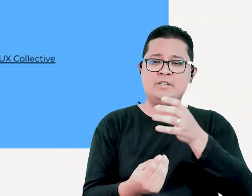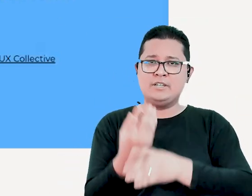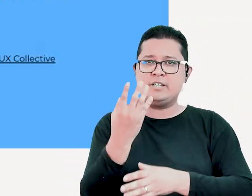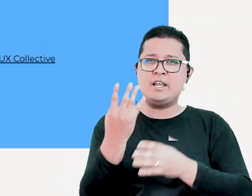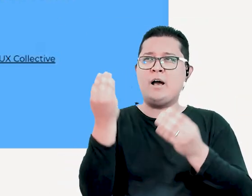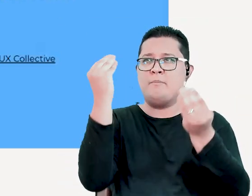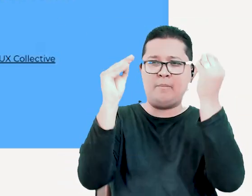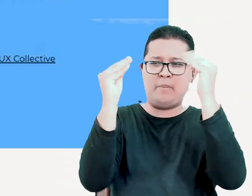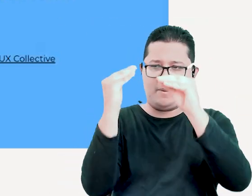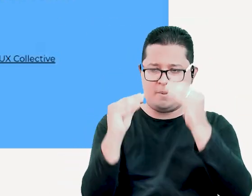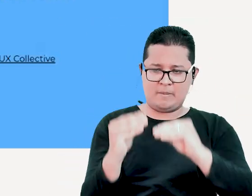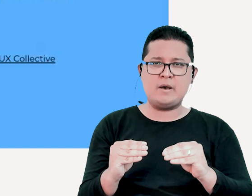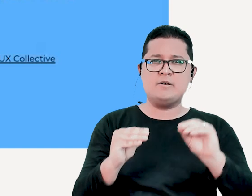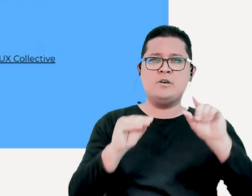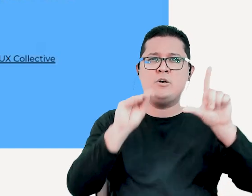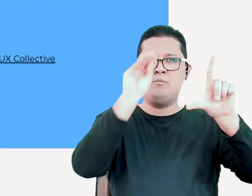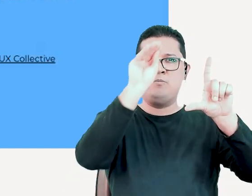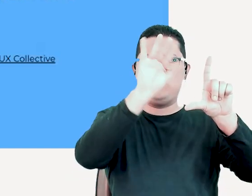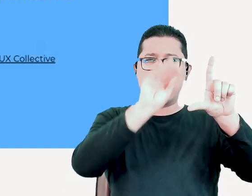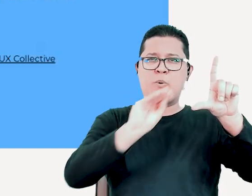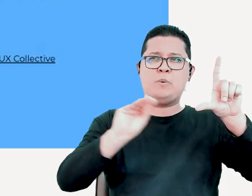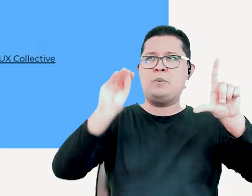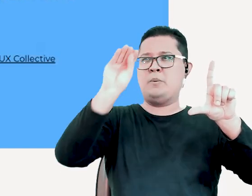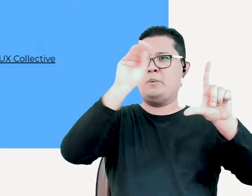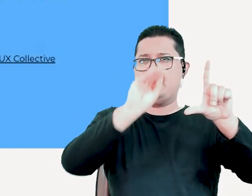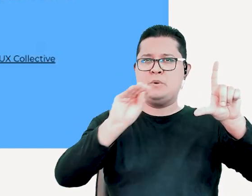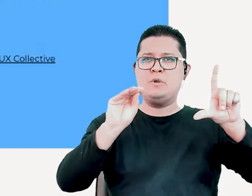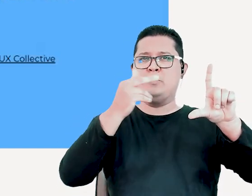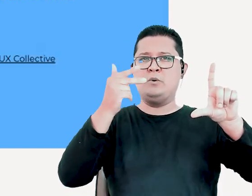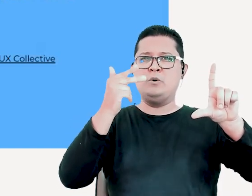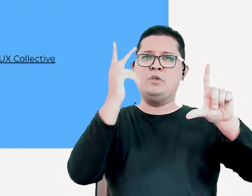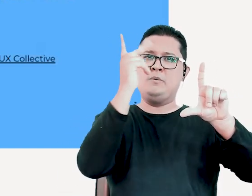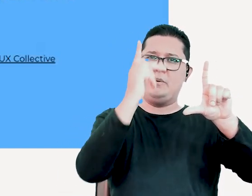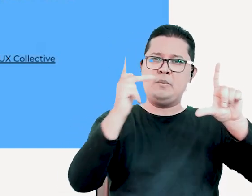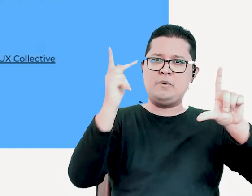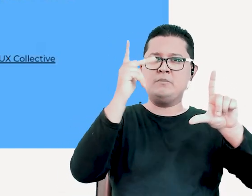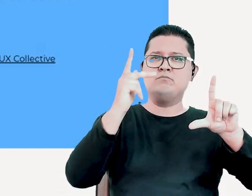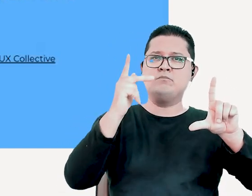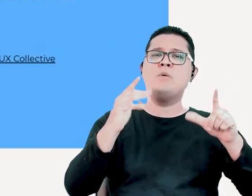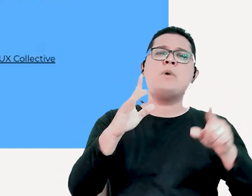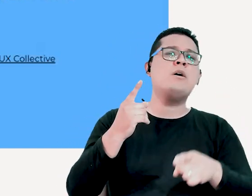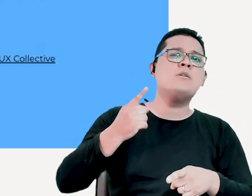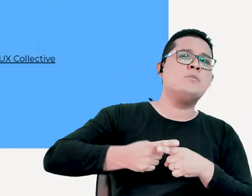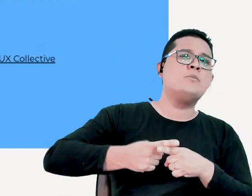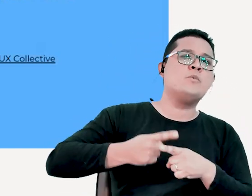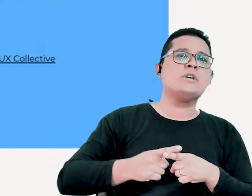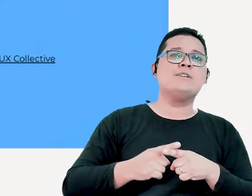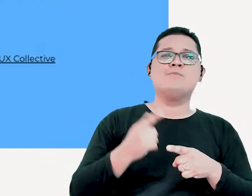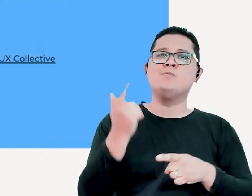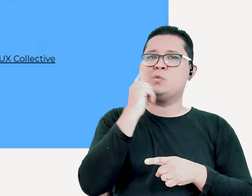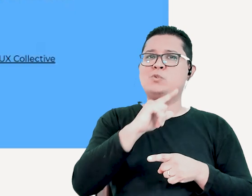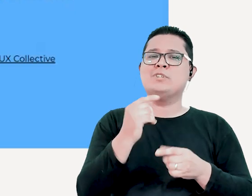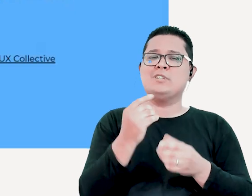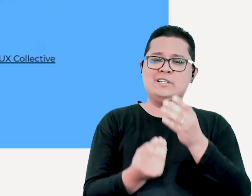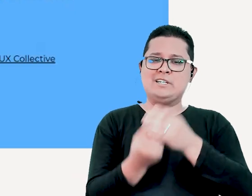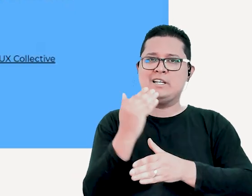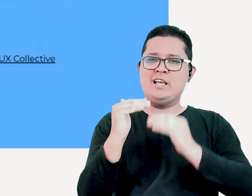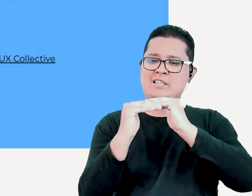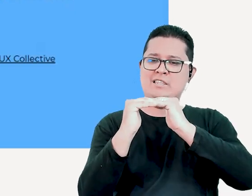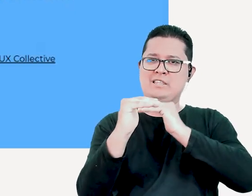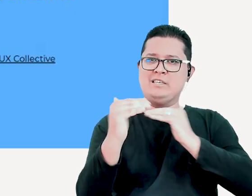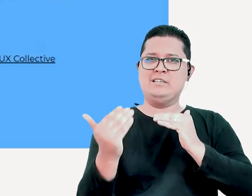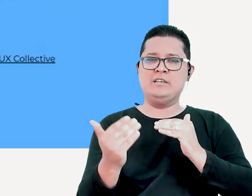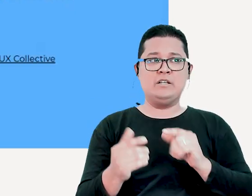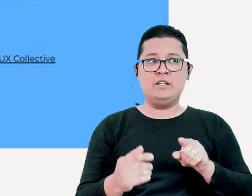né? A gente precisa porque a gente precisa ter padrões e deixar o design pensar, os PDs, né, ou os